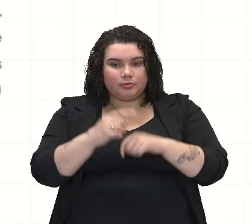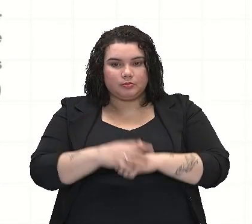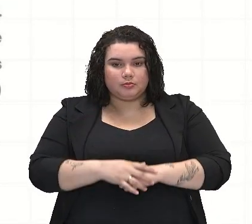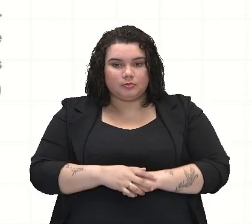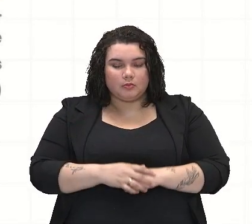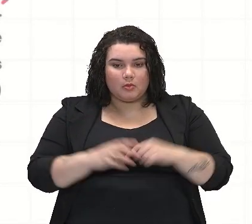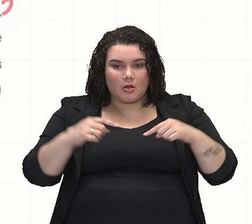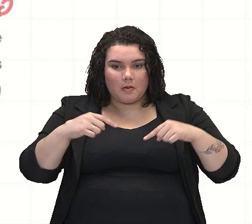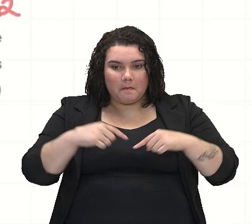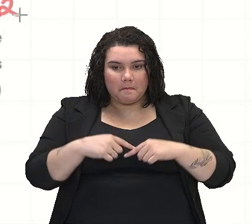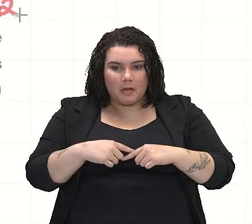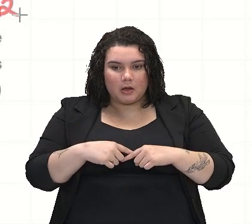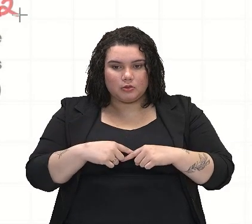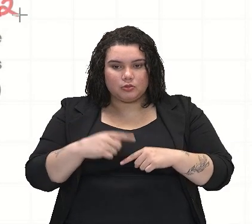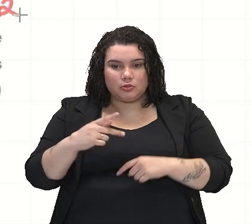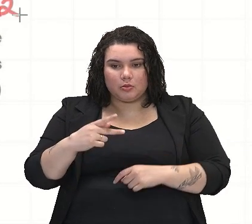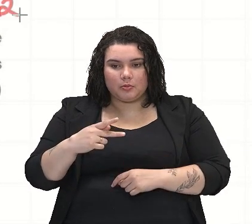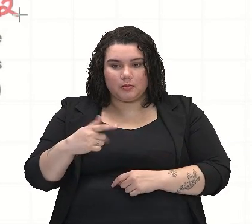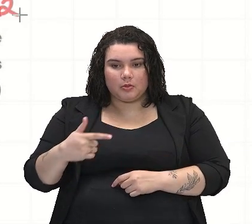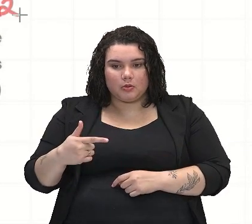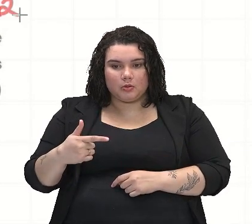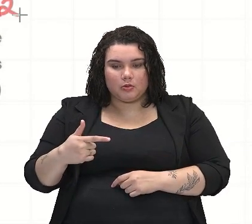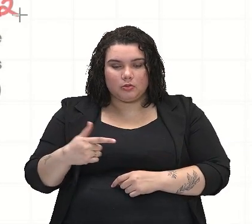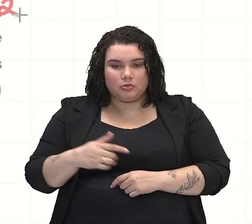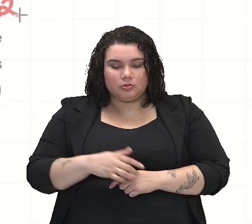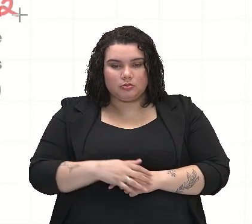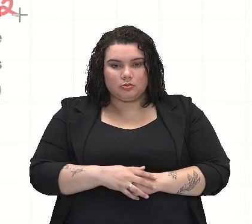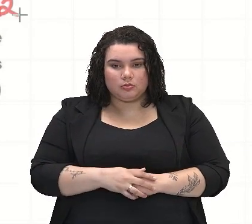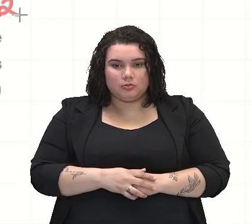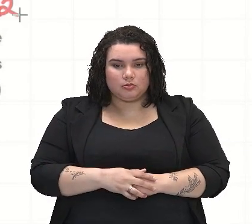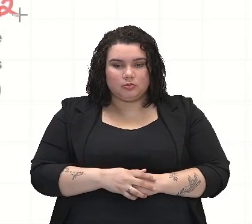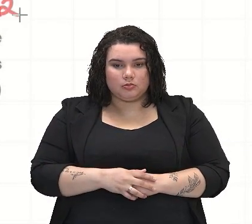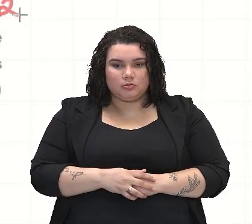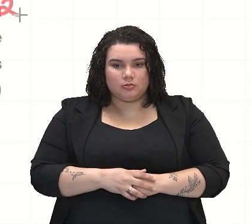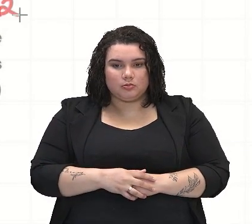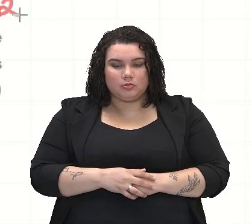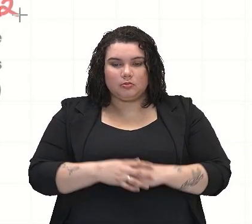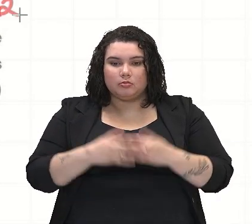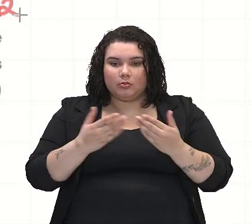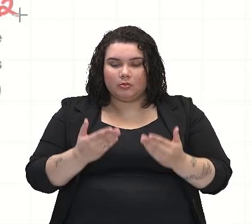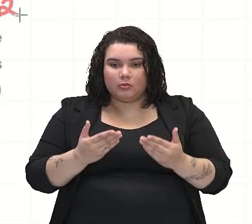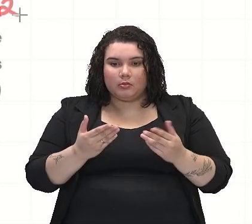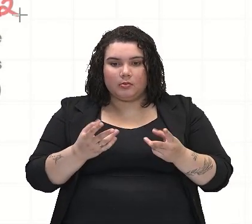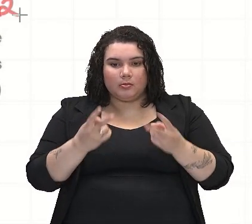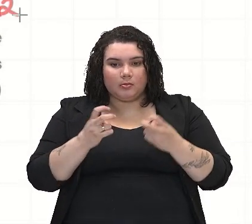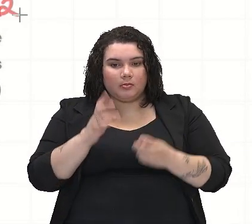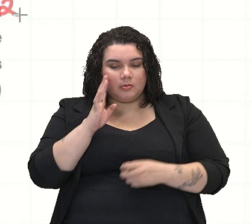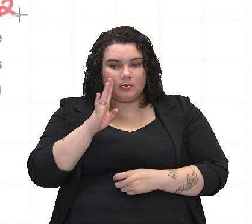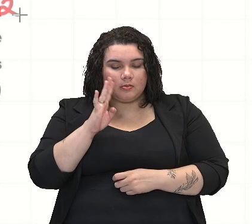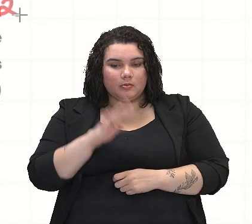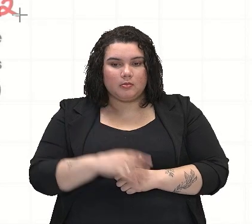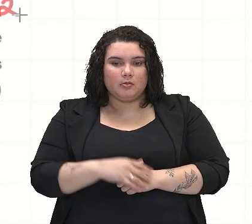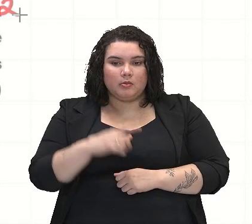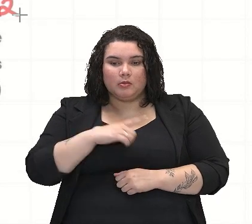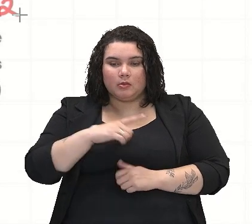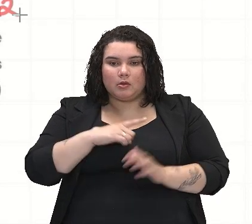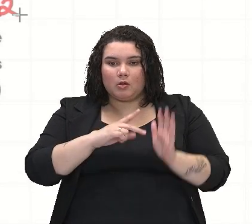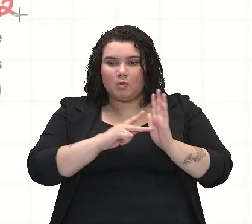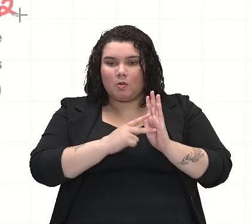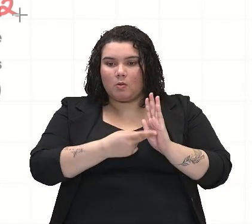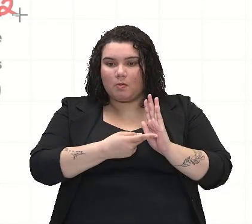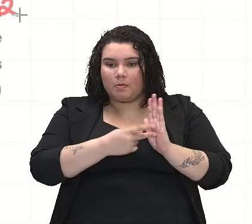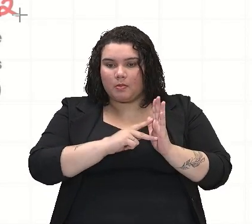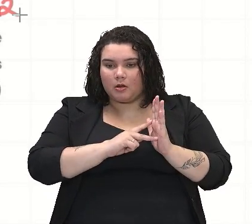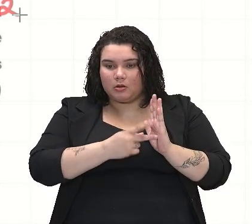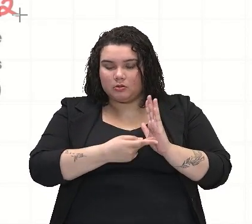ponto P2, tá? E olha só que legal que nós estamos vendo. Como eu tenho o compasso ele